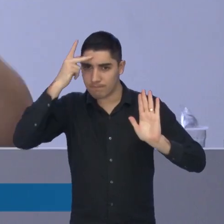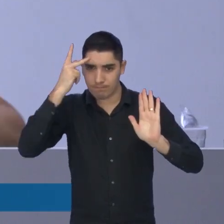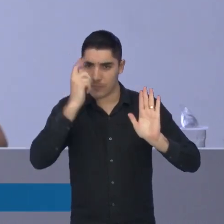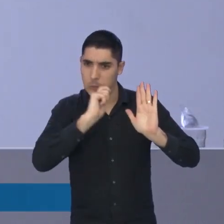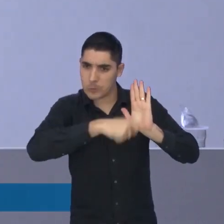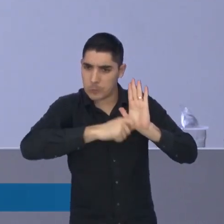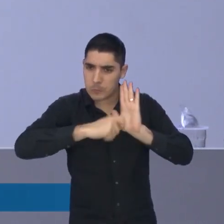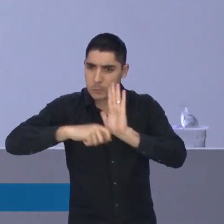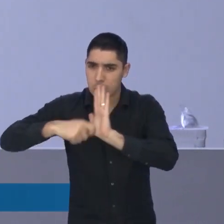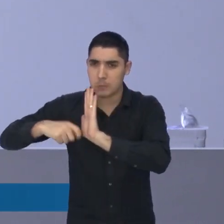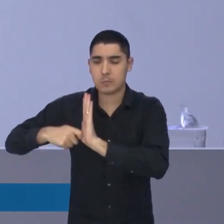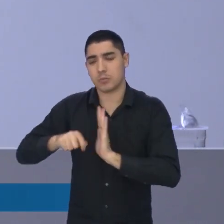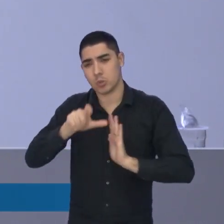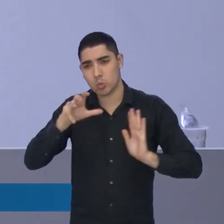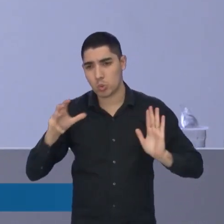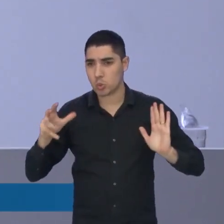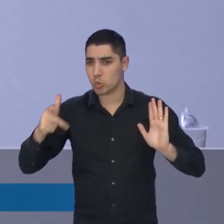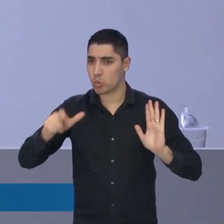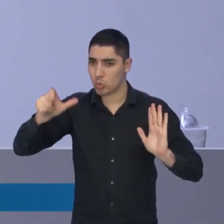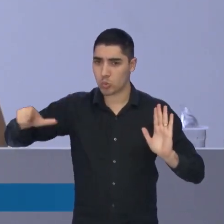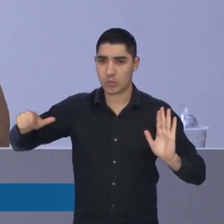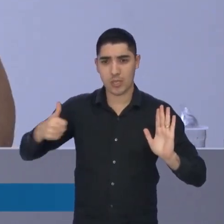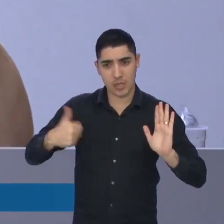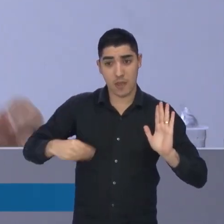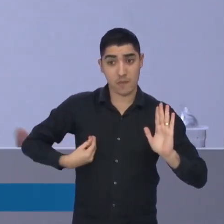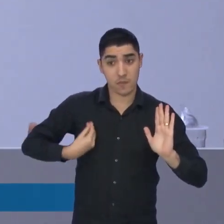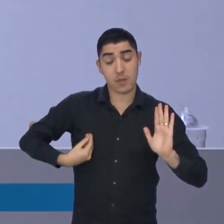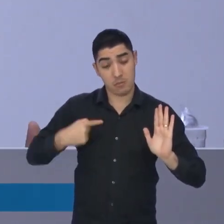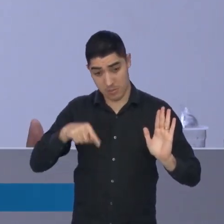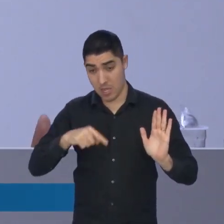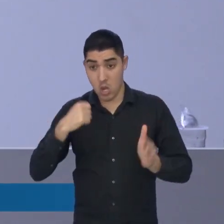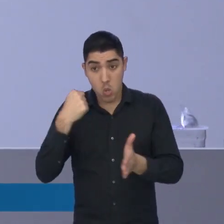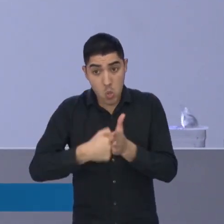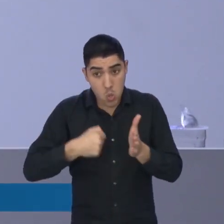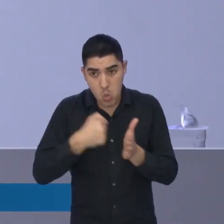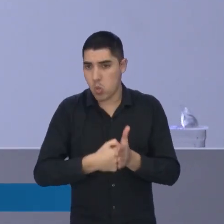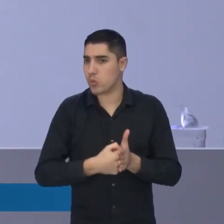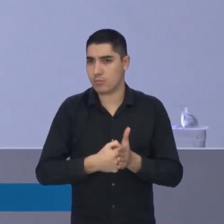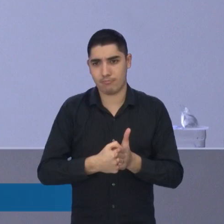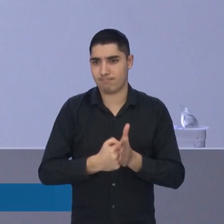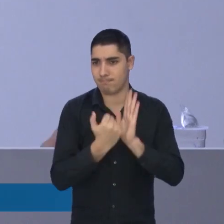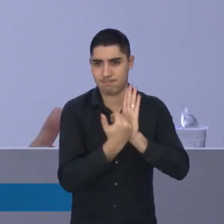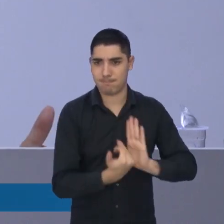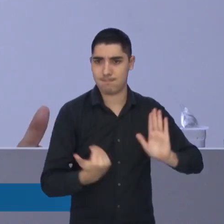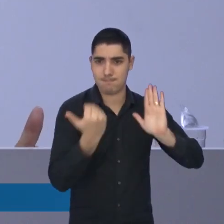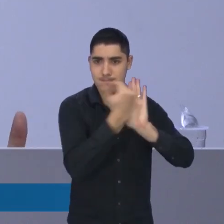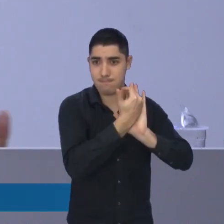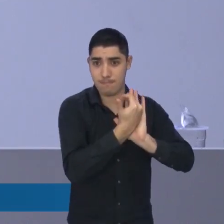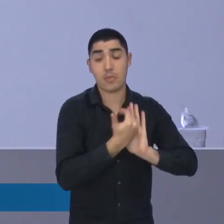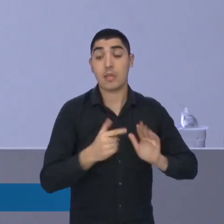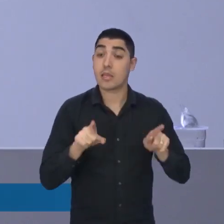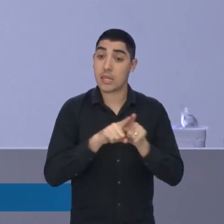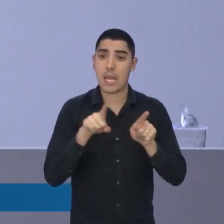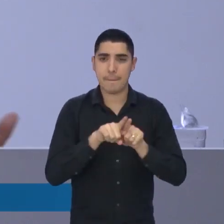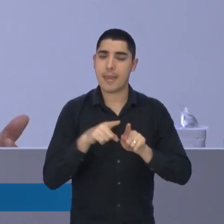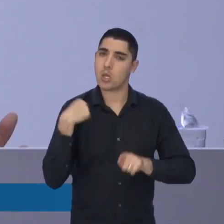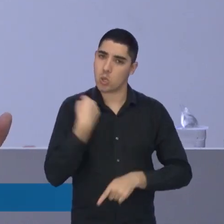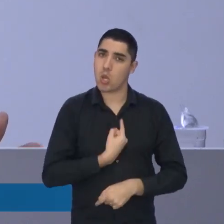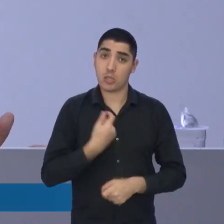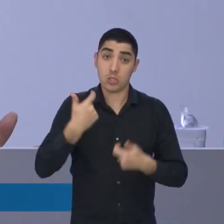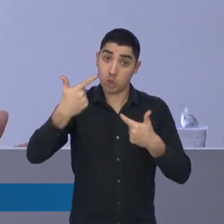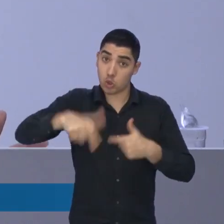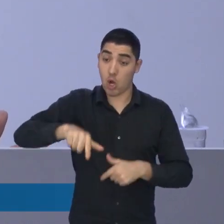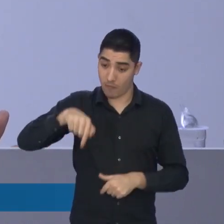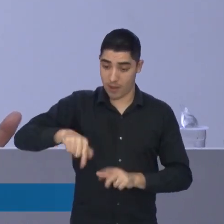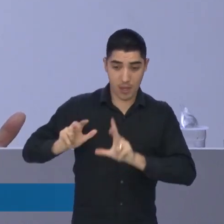pelas pessoas que estão aqui, né, de uma luta mais ampla. Além disso, nós podemos retomar essa discussão pela